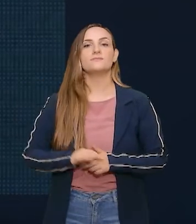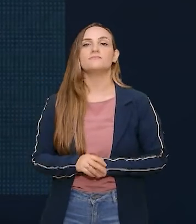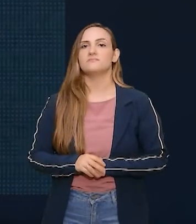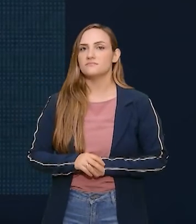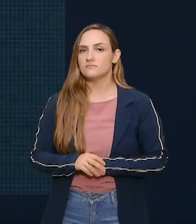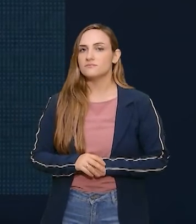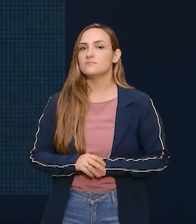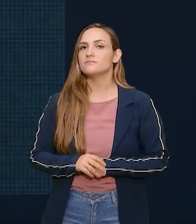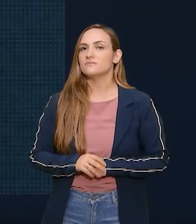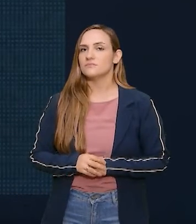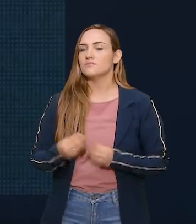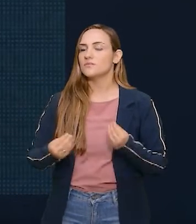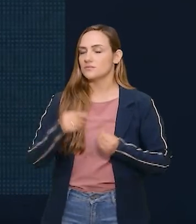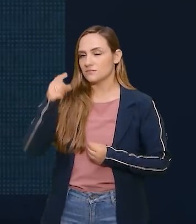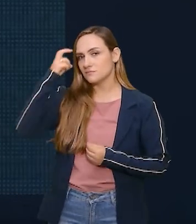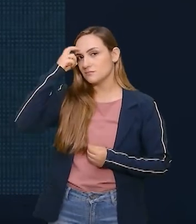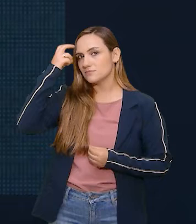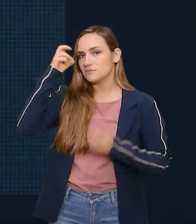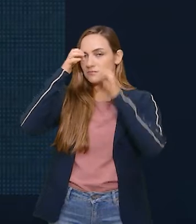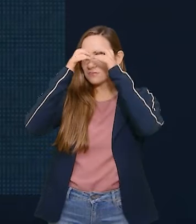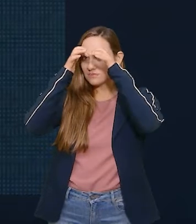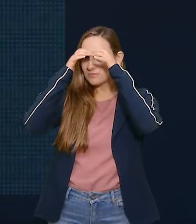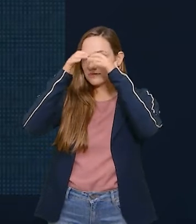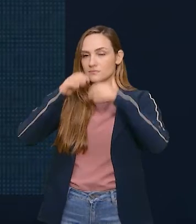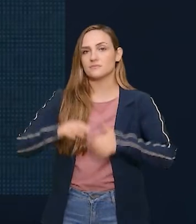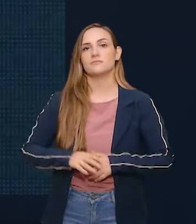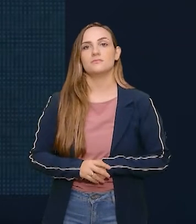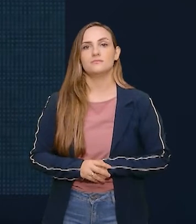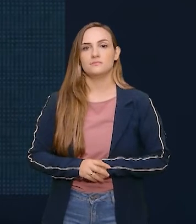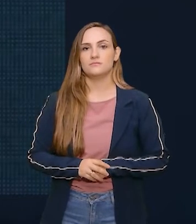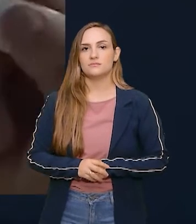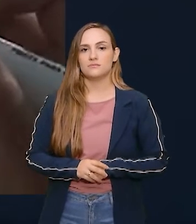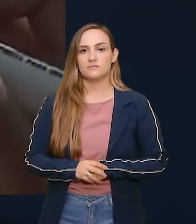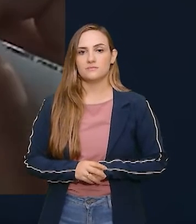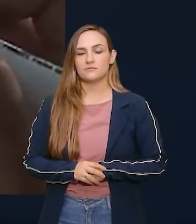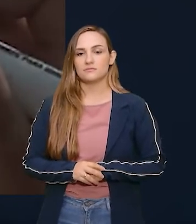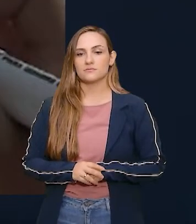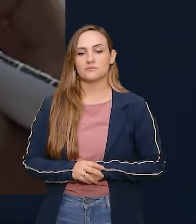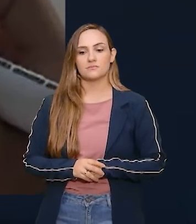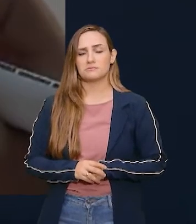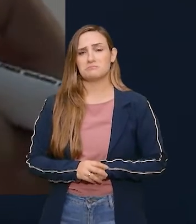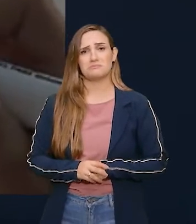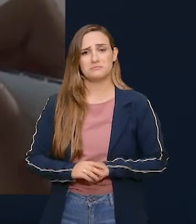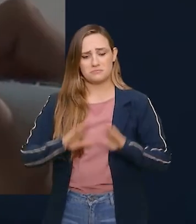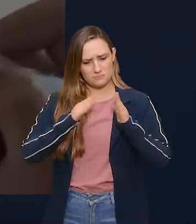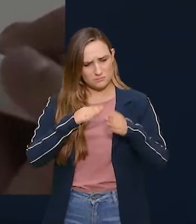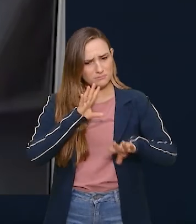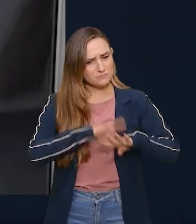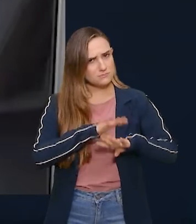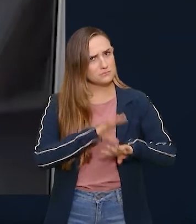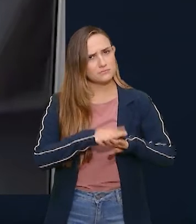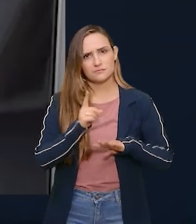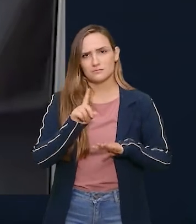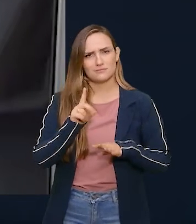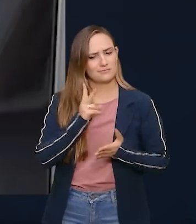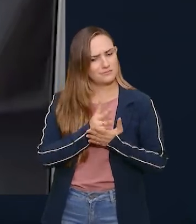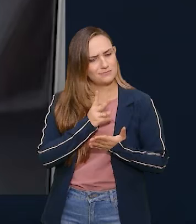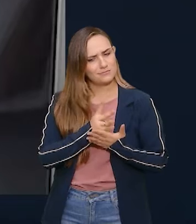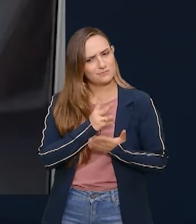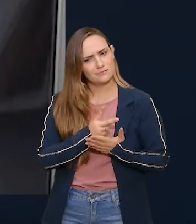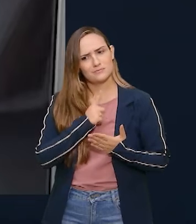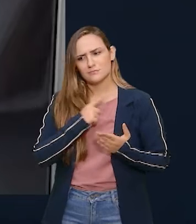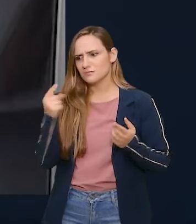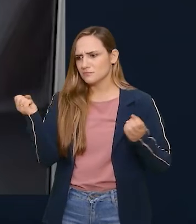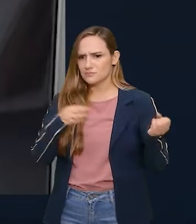10,24%. Exatamente. Olha como é o cérebro dele. Essa facilidade nunca ficou restrita aos números e